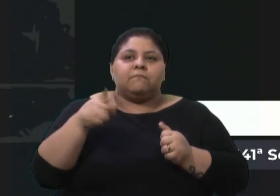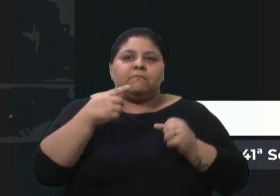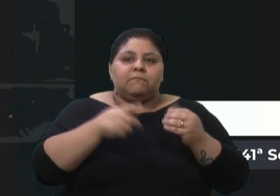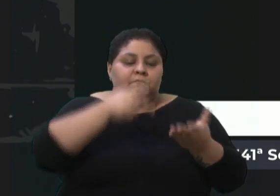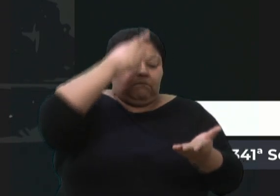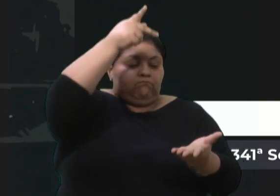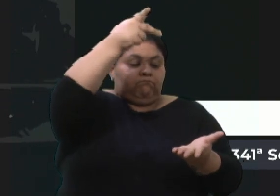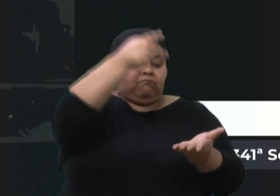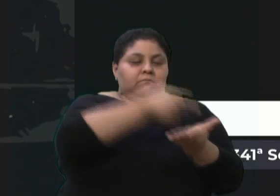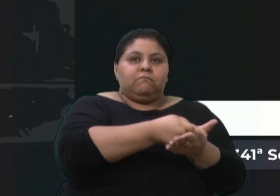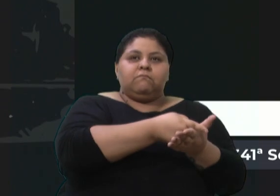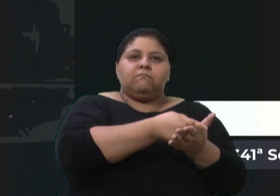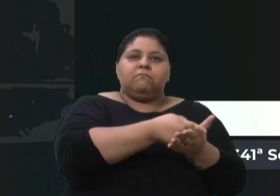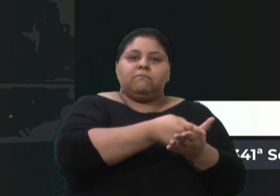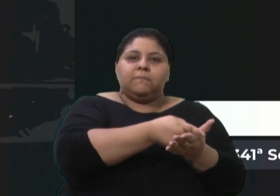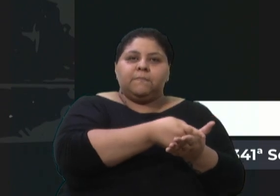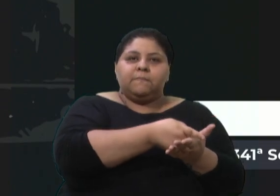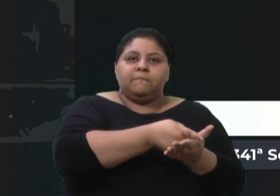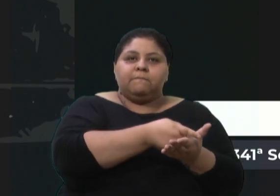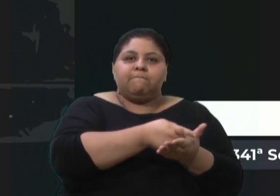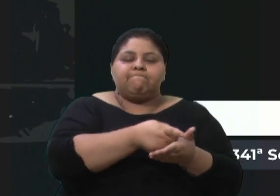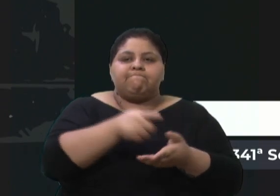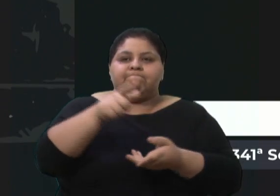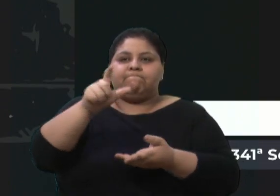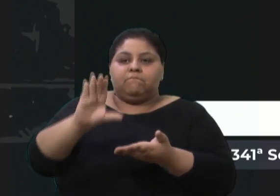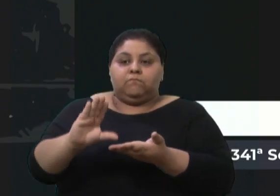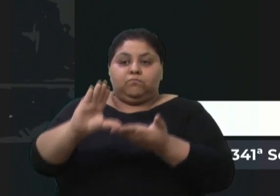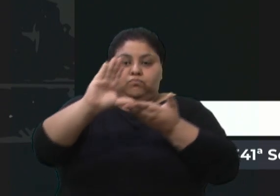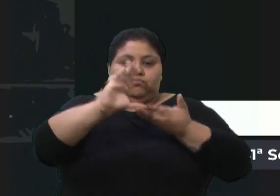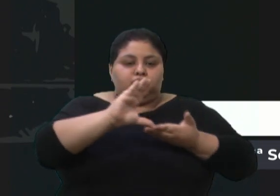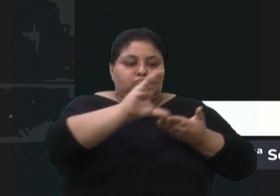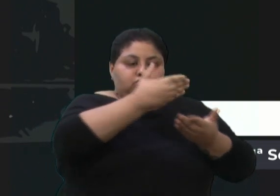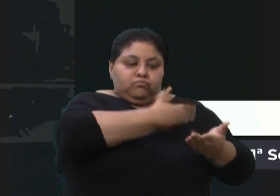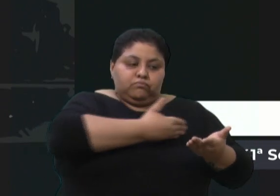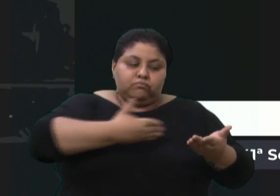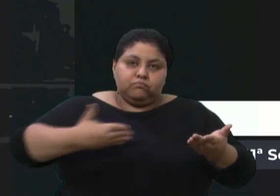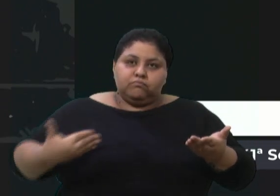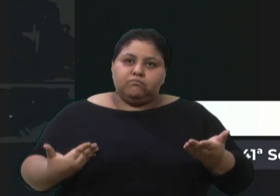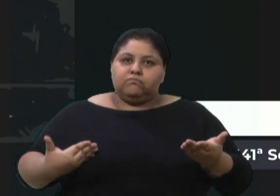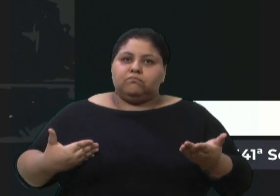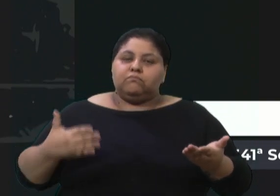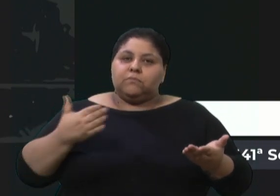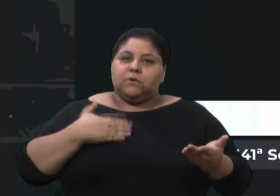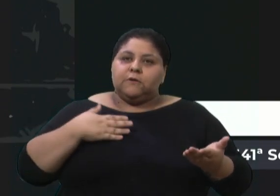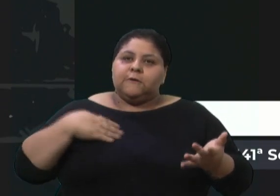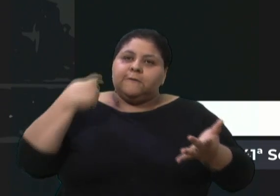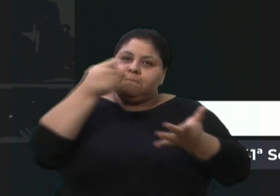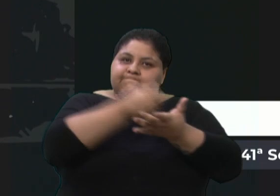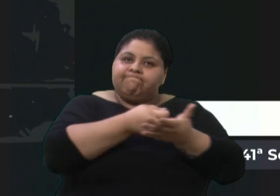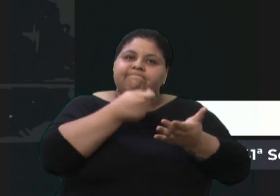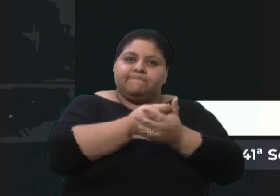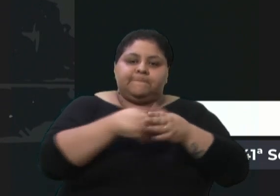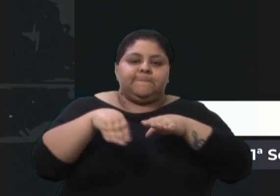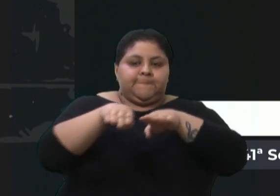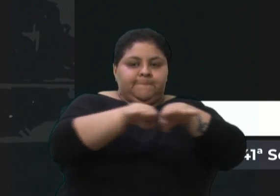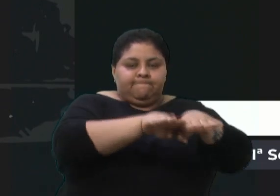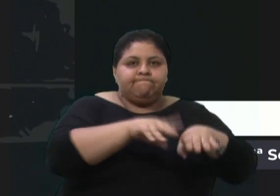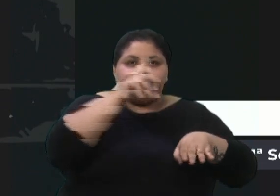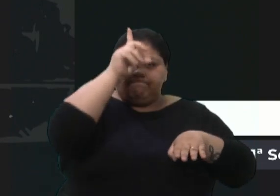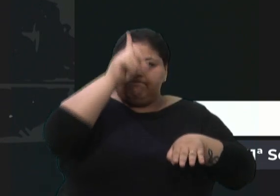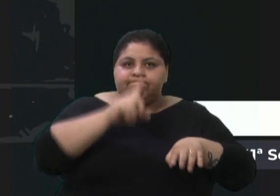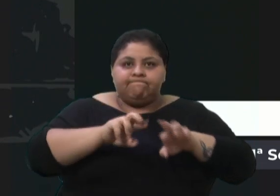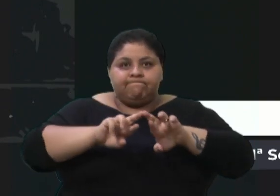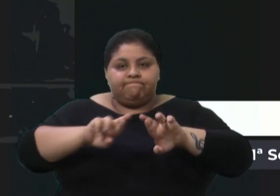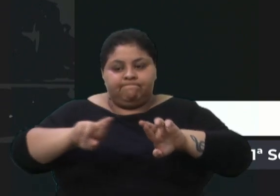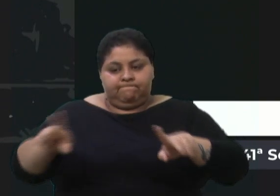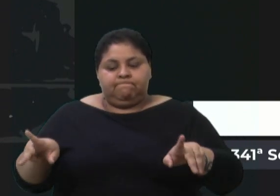né, com recursos públicos, ponto, né? Eu sou defensor de igualdade de direitos, mas diferenças de